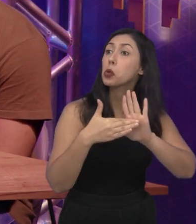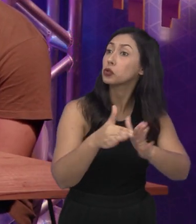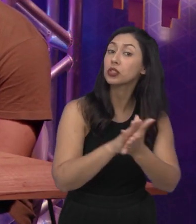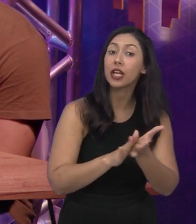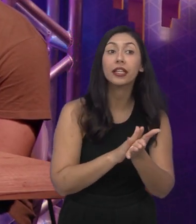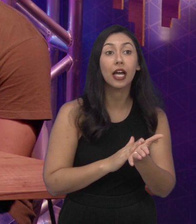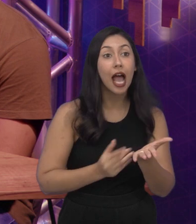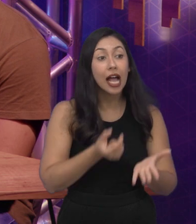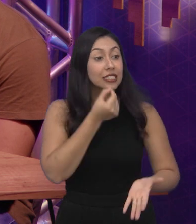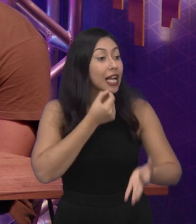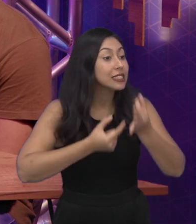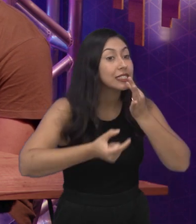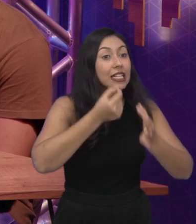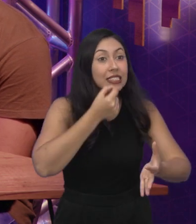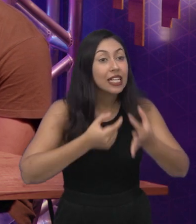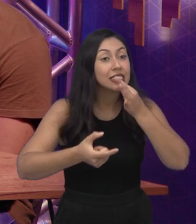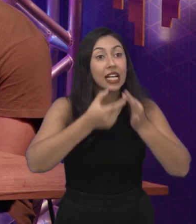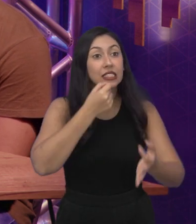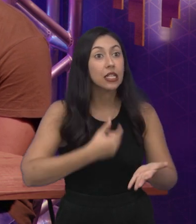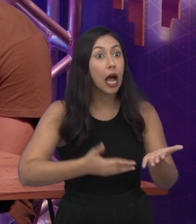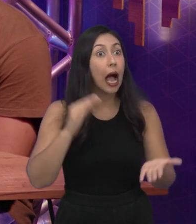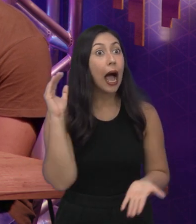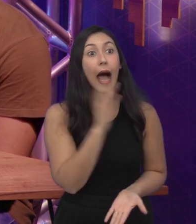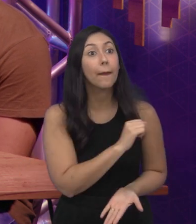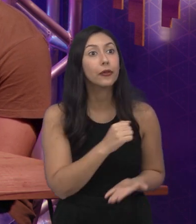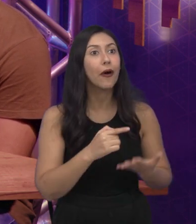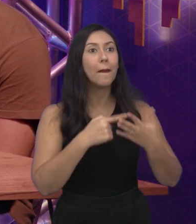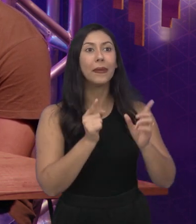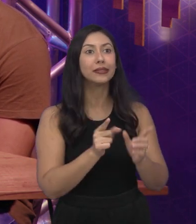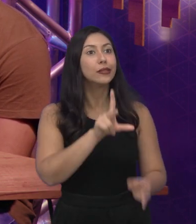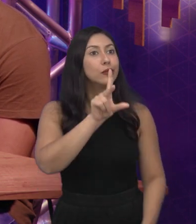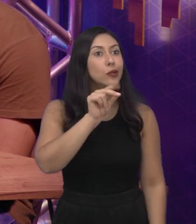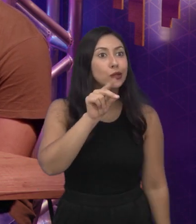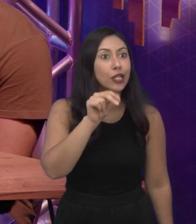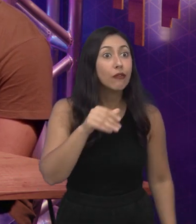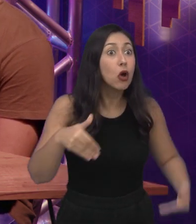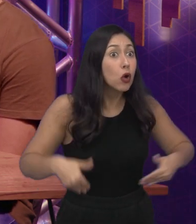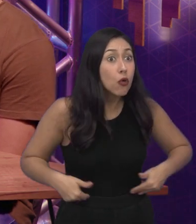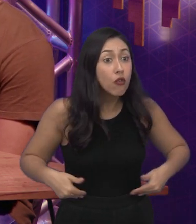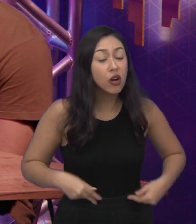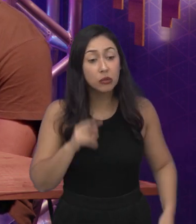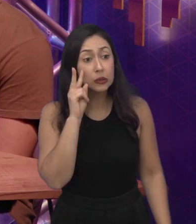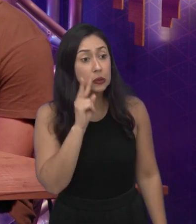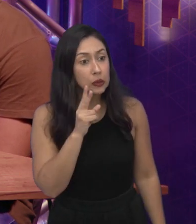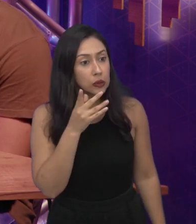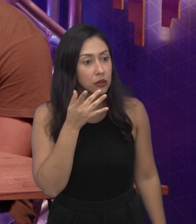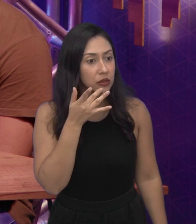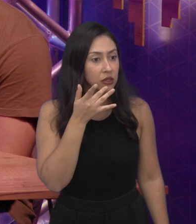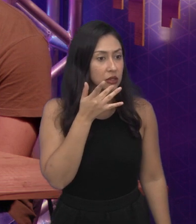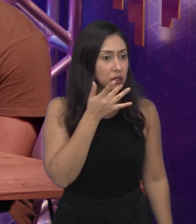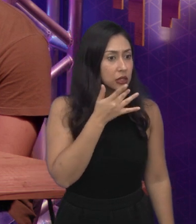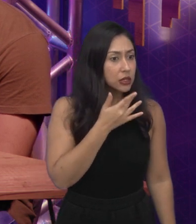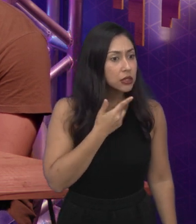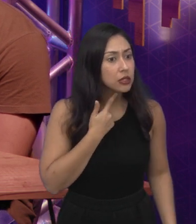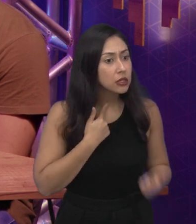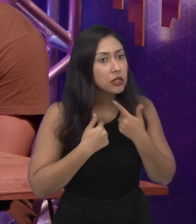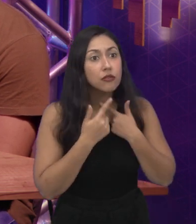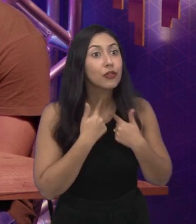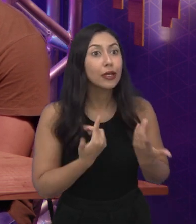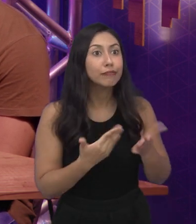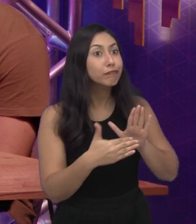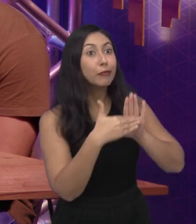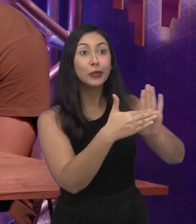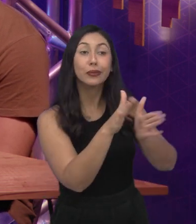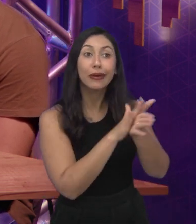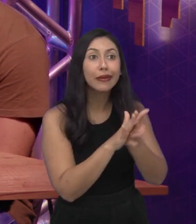ninguém ajuda e comem os biscoitos. E eles comem os biscoitos muito rápido e ninguém oferece nada pro Chaves. Então a crítica fica ainda maior, porque eles